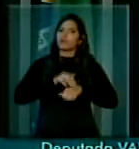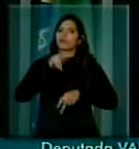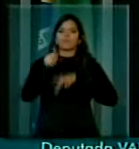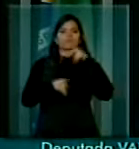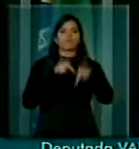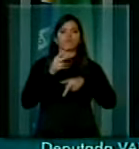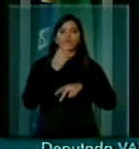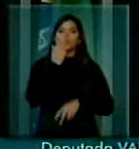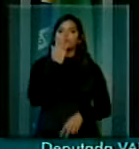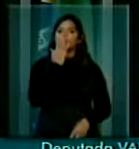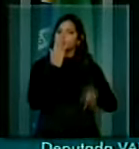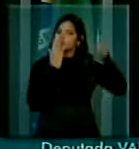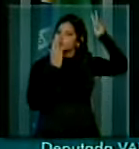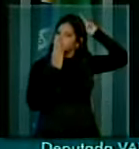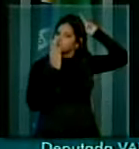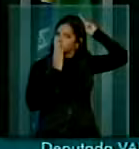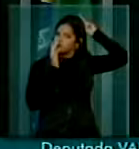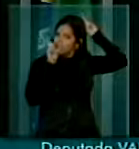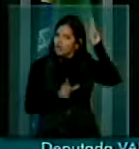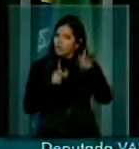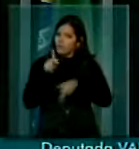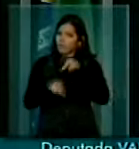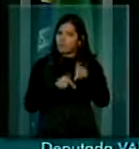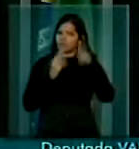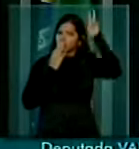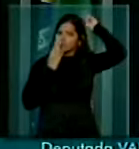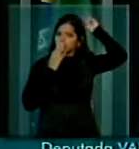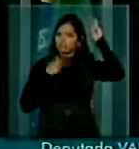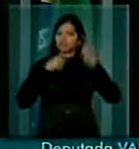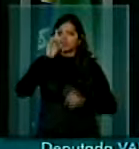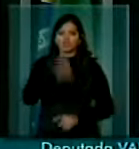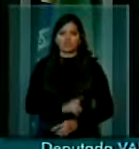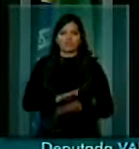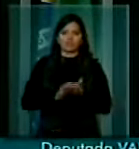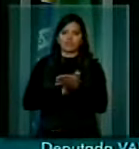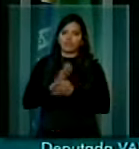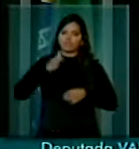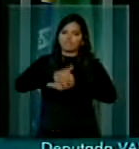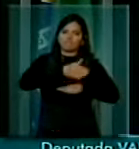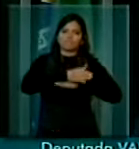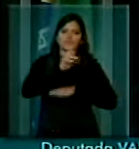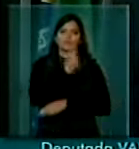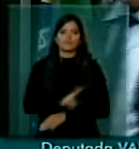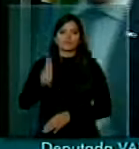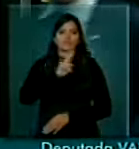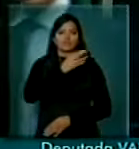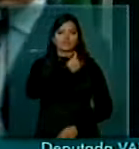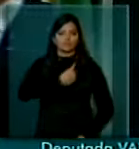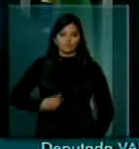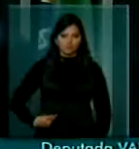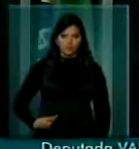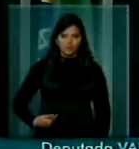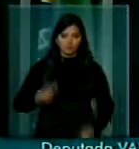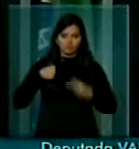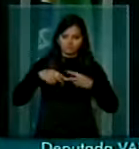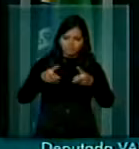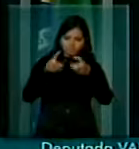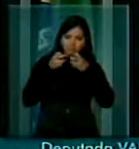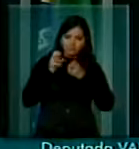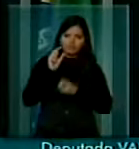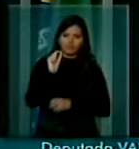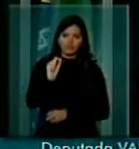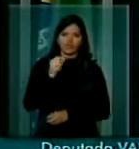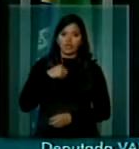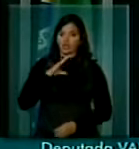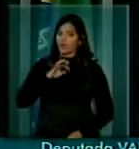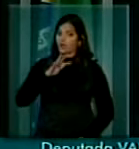e índio. Infelizmente, hoje não tem direito de frequentar uma universidade pública. E eu vejo que